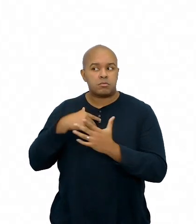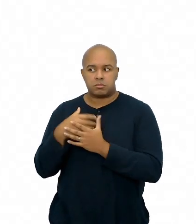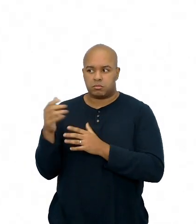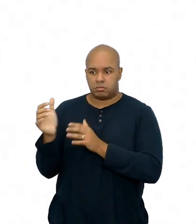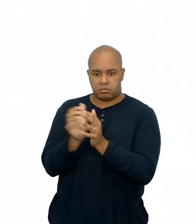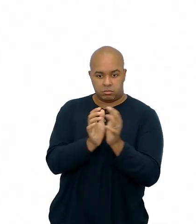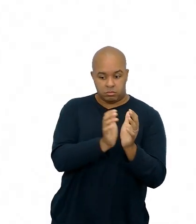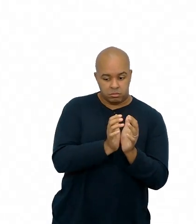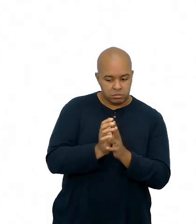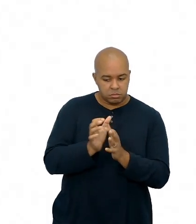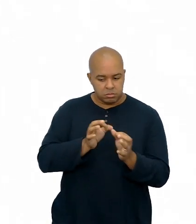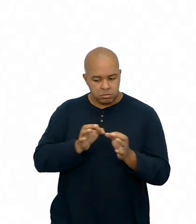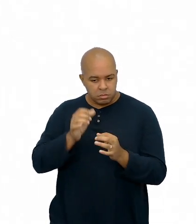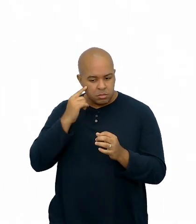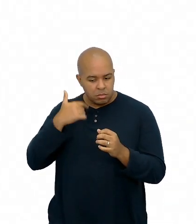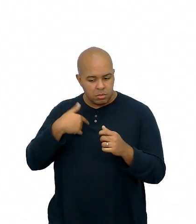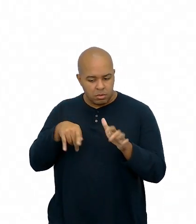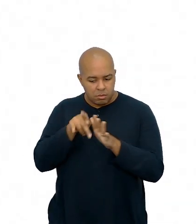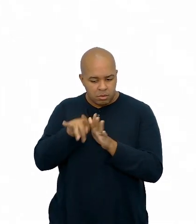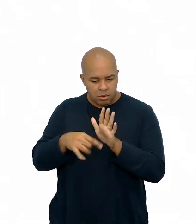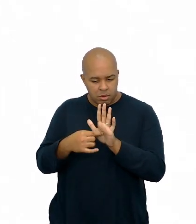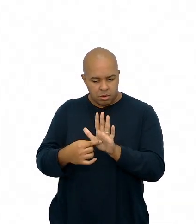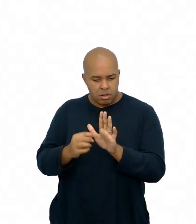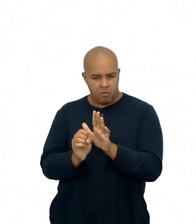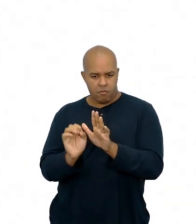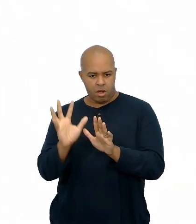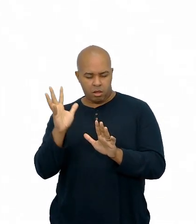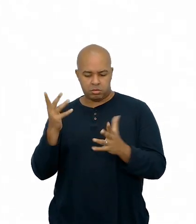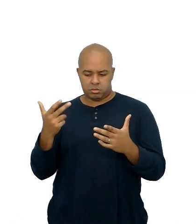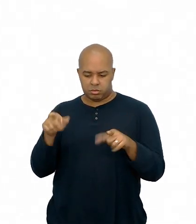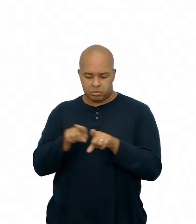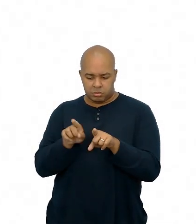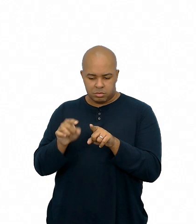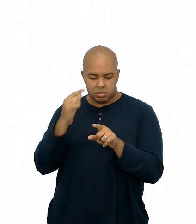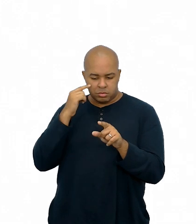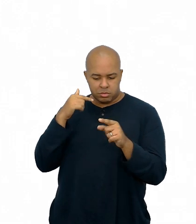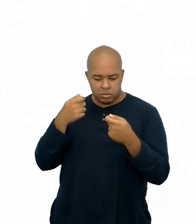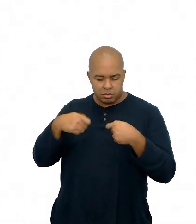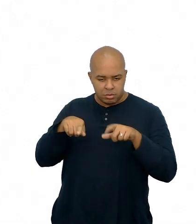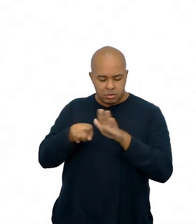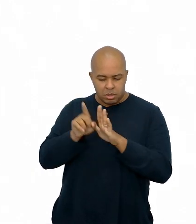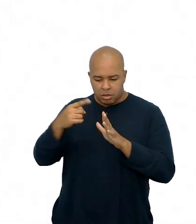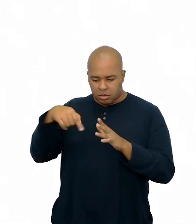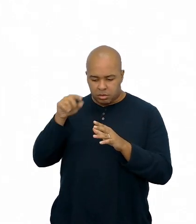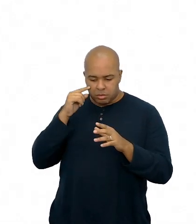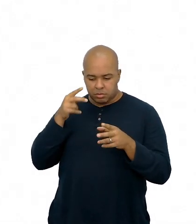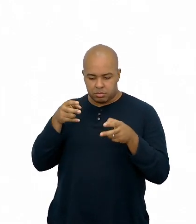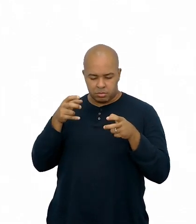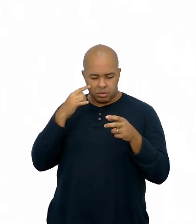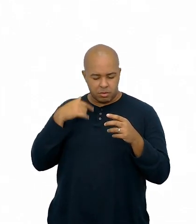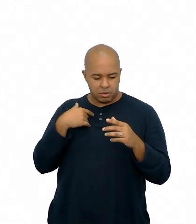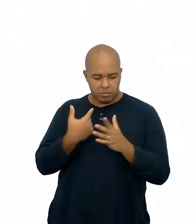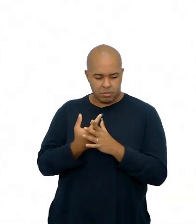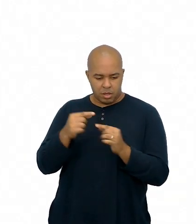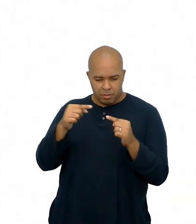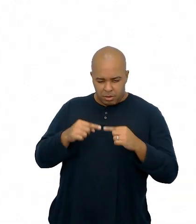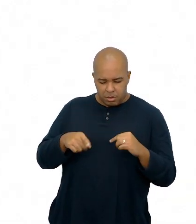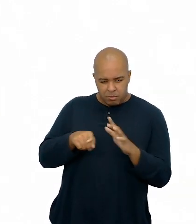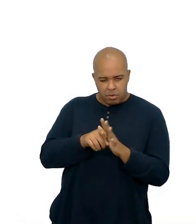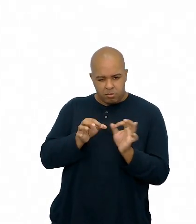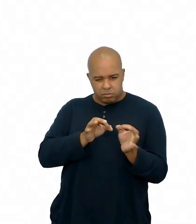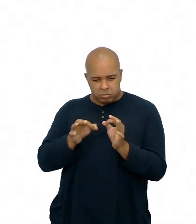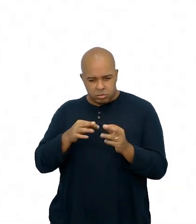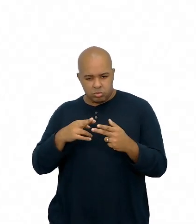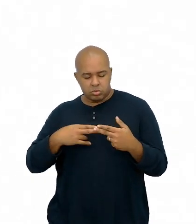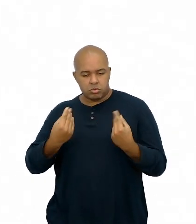agrupamentos, né, mais porque se trata aqui de valores. Nesse sentido, a nossa observação recairá sobre os procedimentos